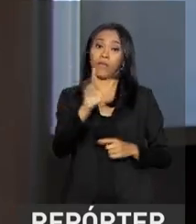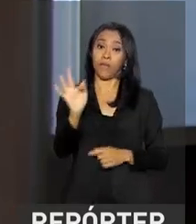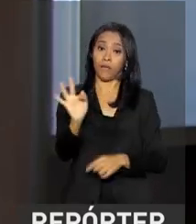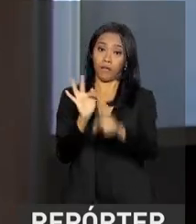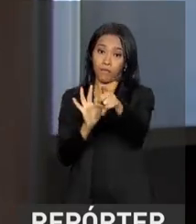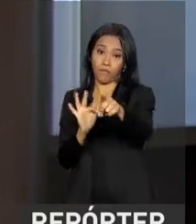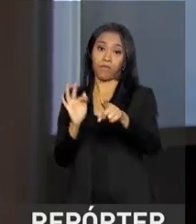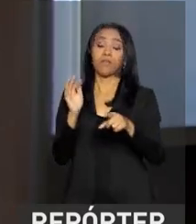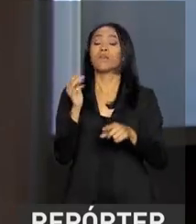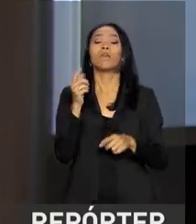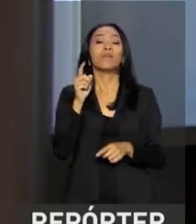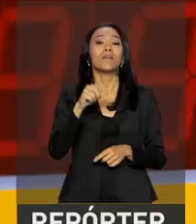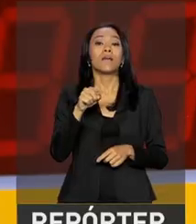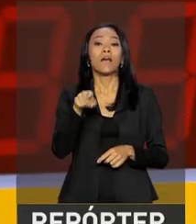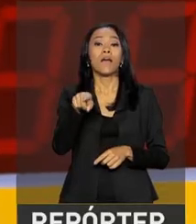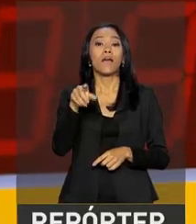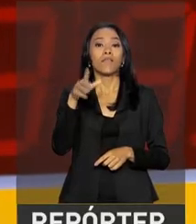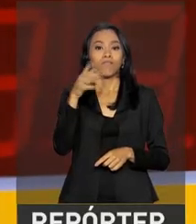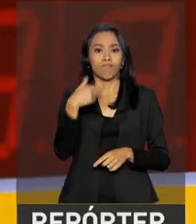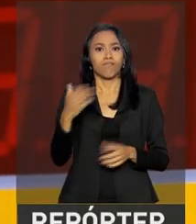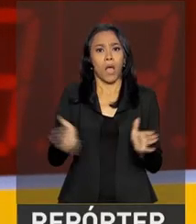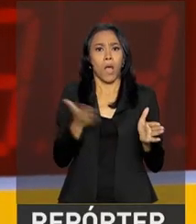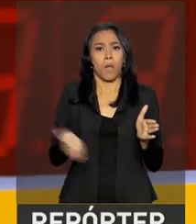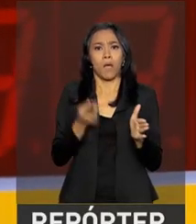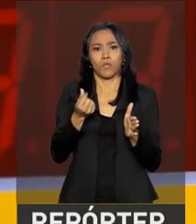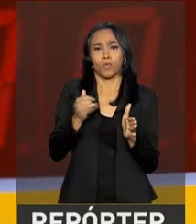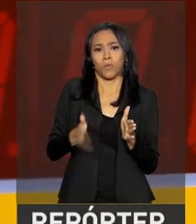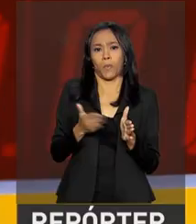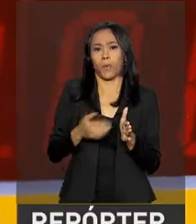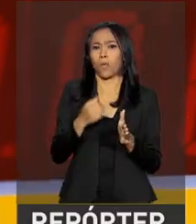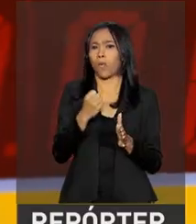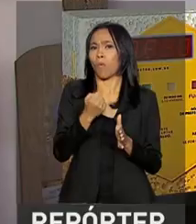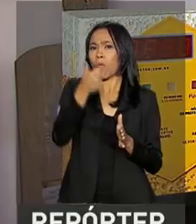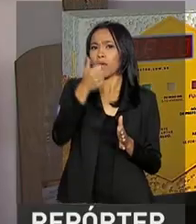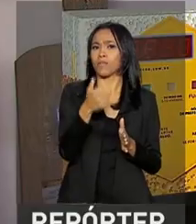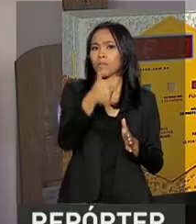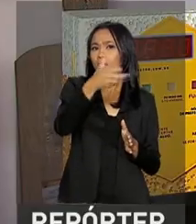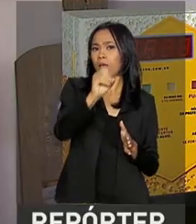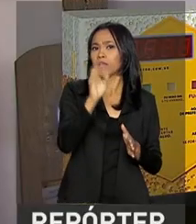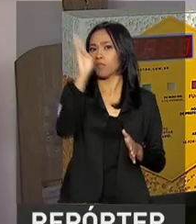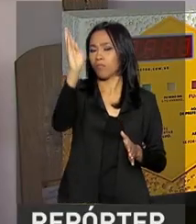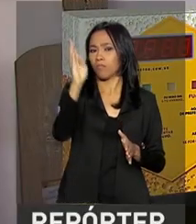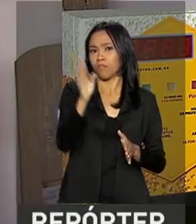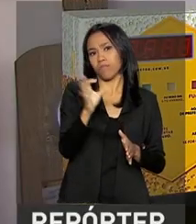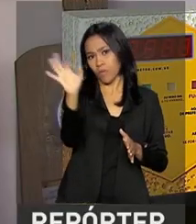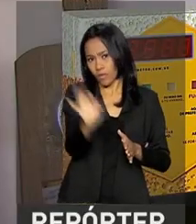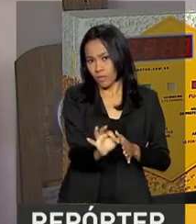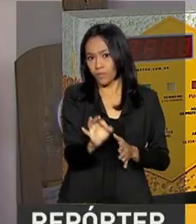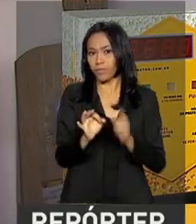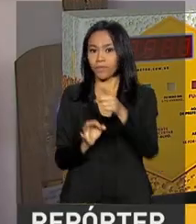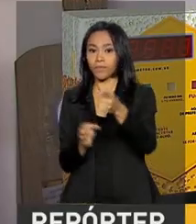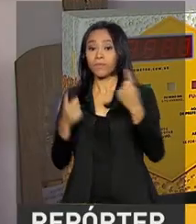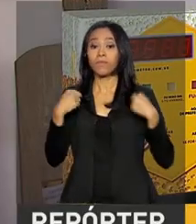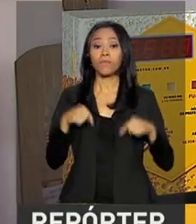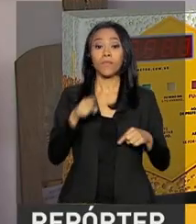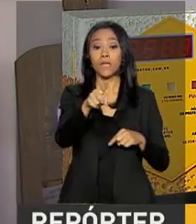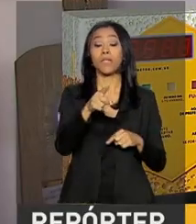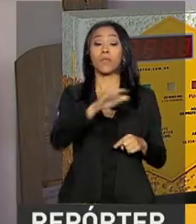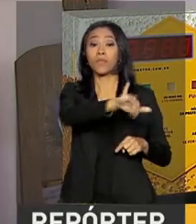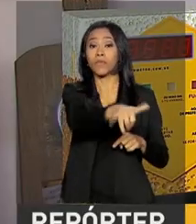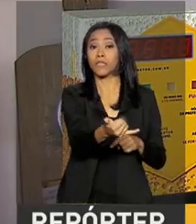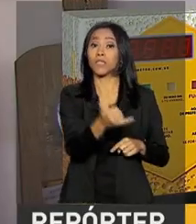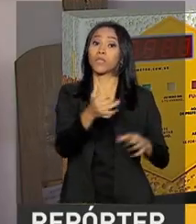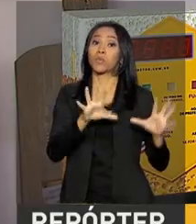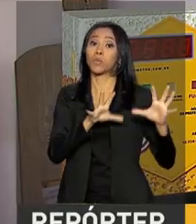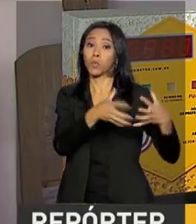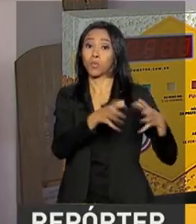a expectativa é de um crescimento no faturamento de quase 10% pessoas estão aproveitando esse momento dos blocos e nós esperamos